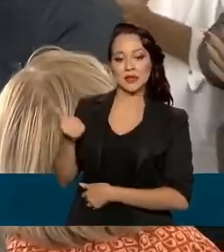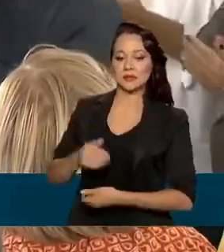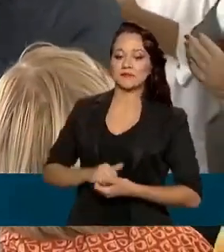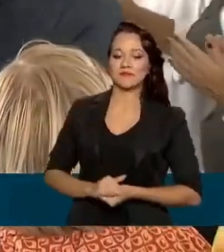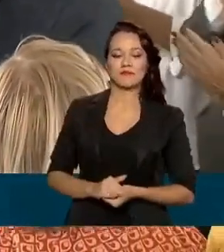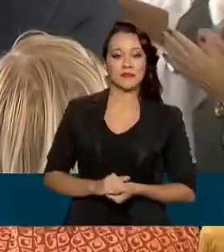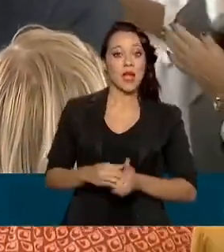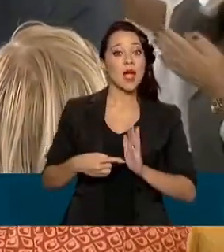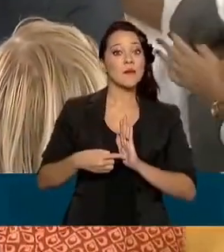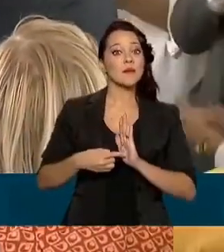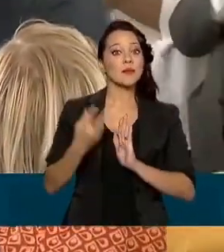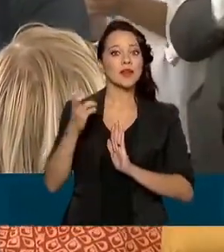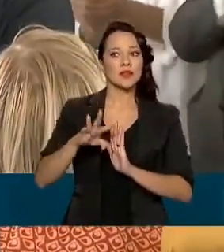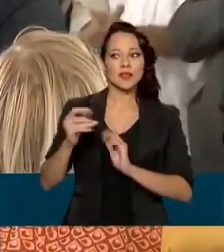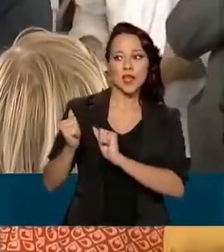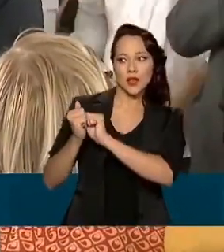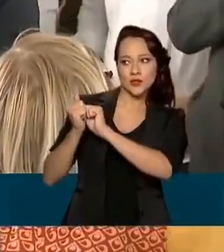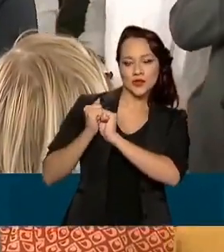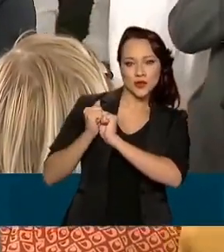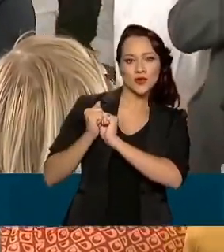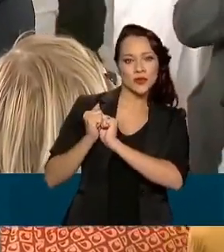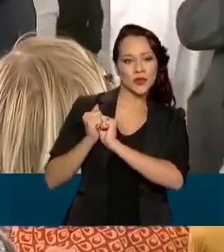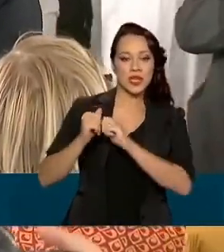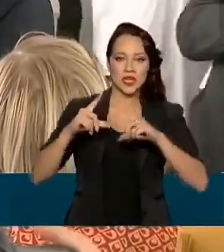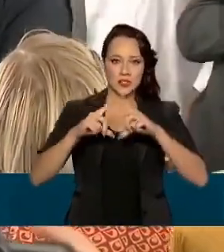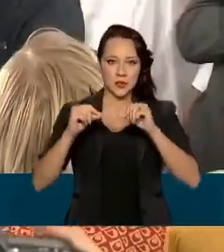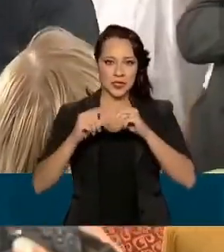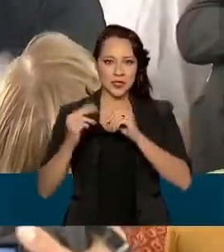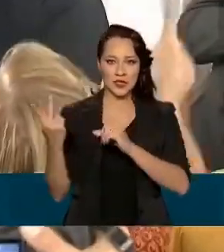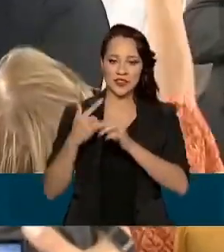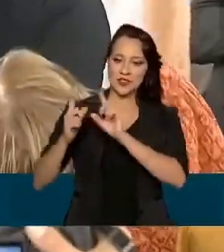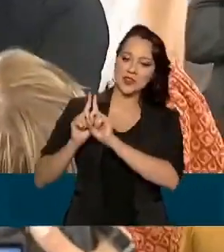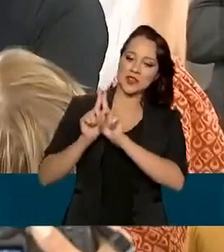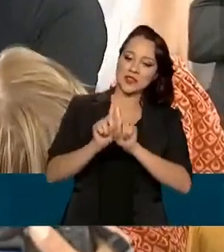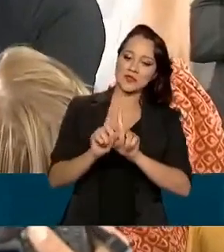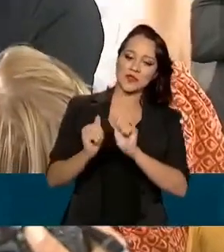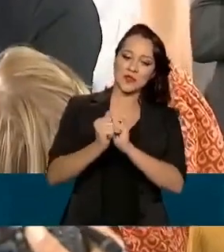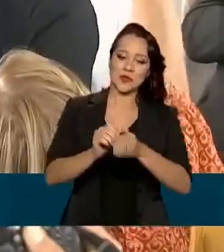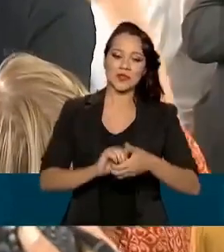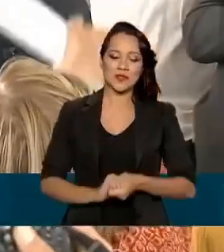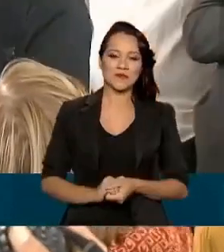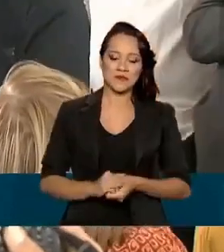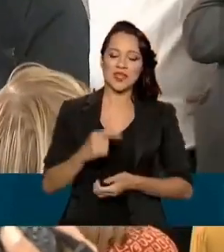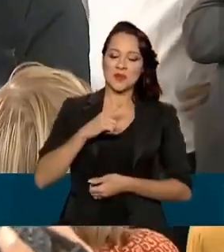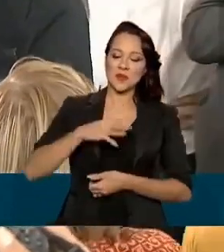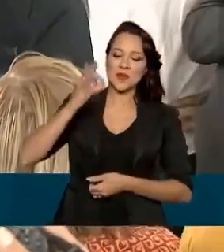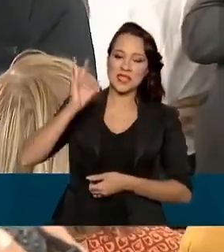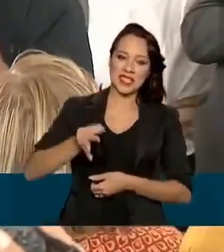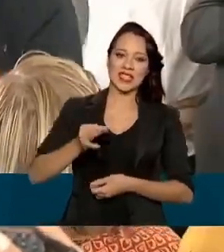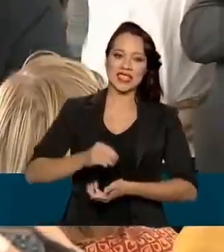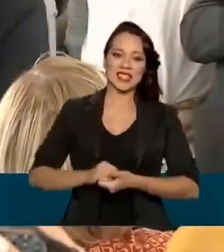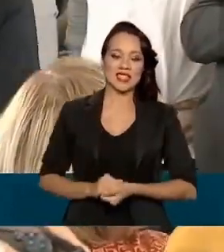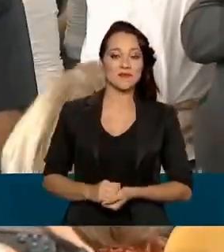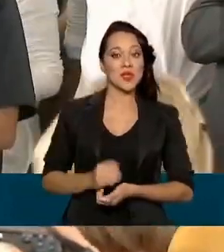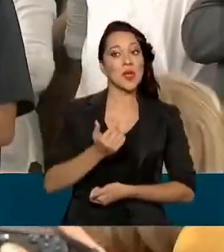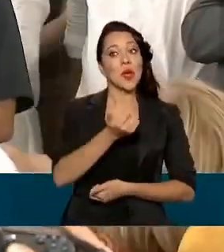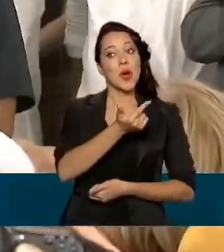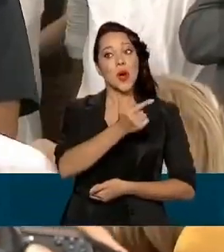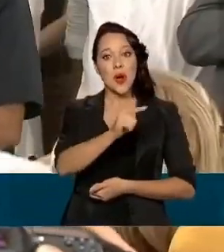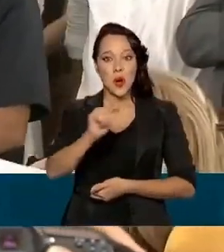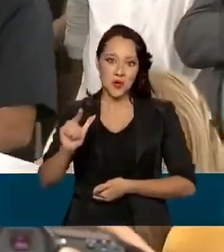É a primeira vez que ela sai comigo de Brasília, né? Com toda certeza,